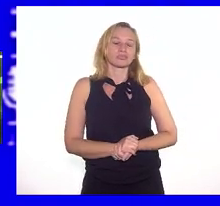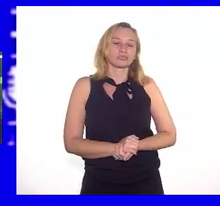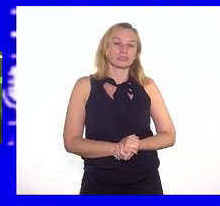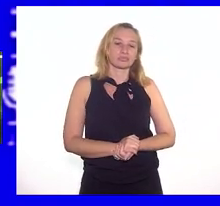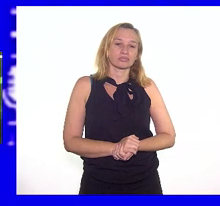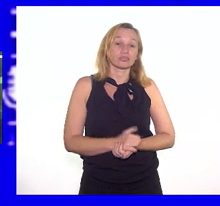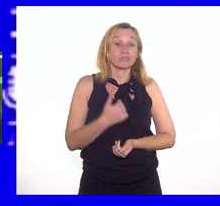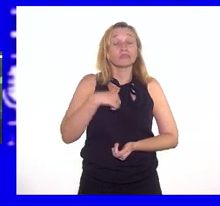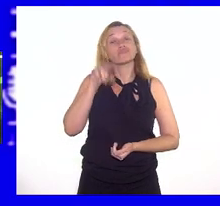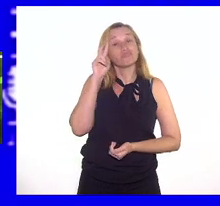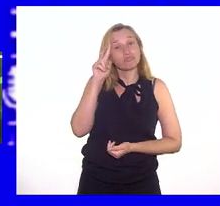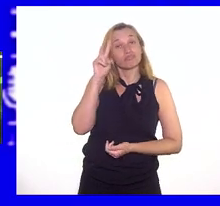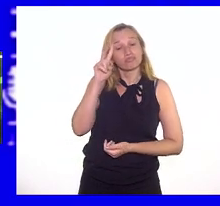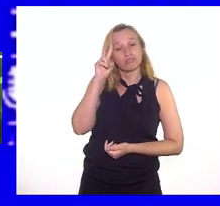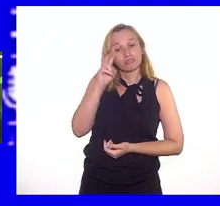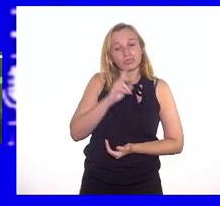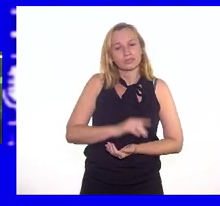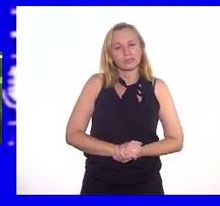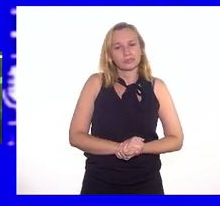E eu lembro,